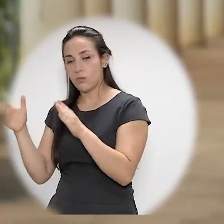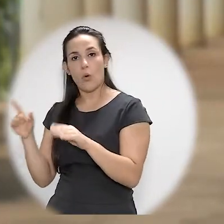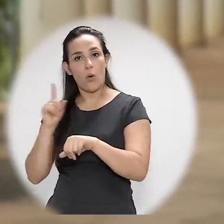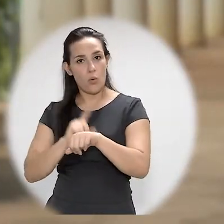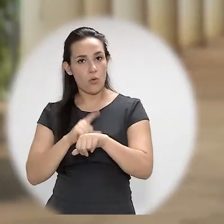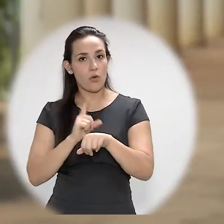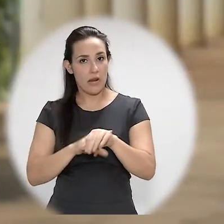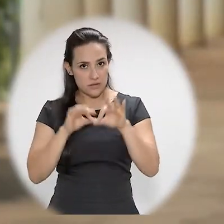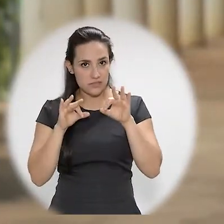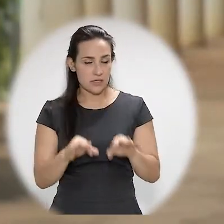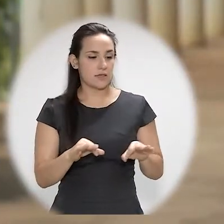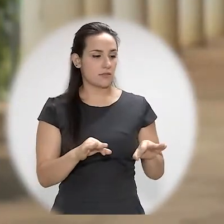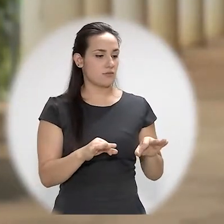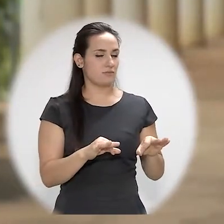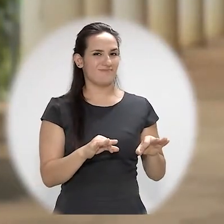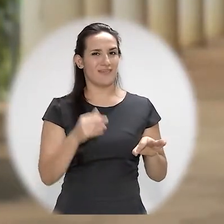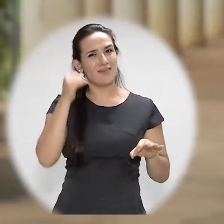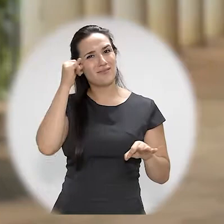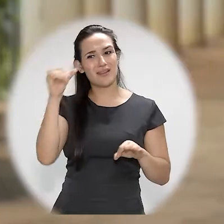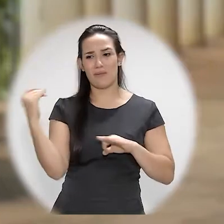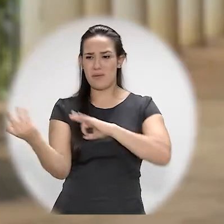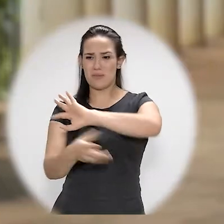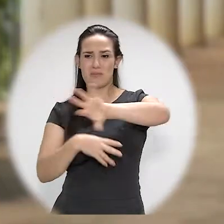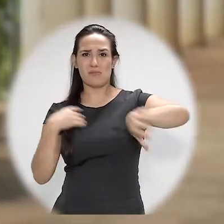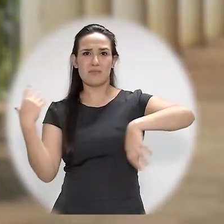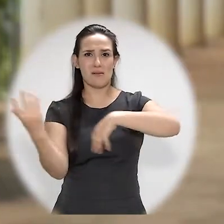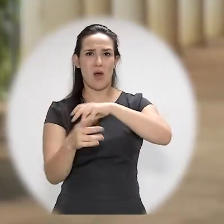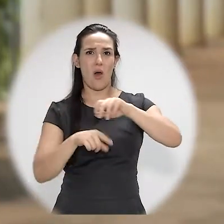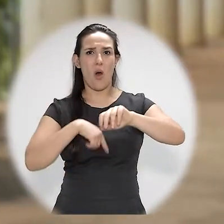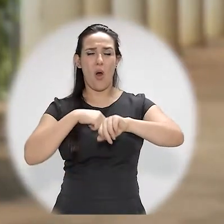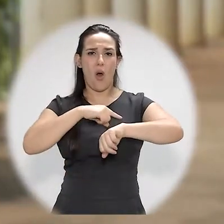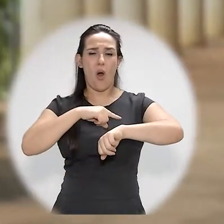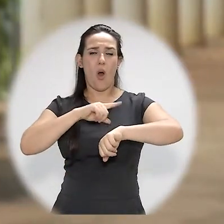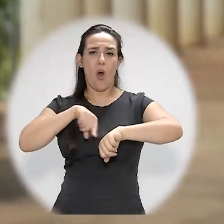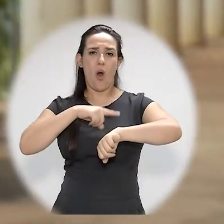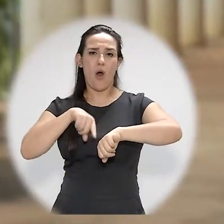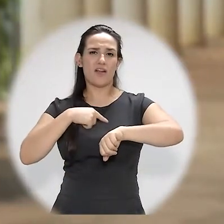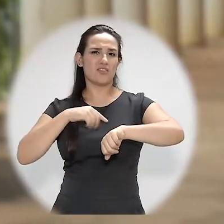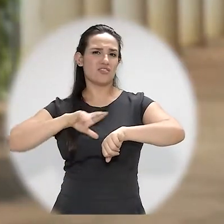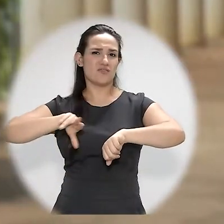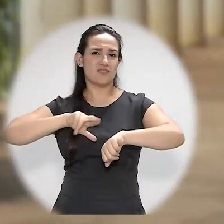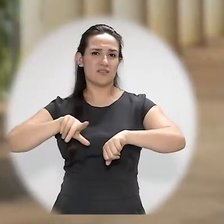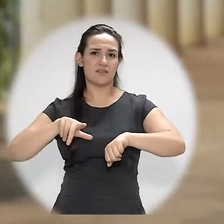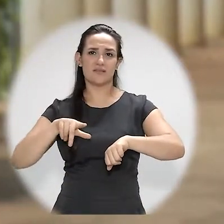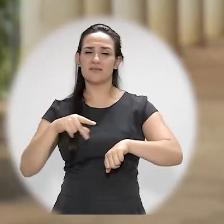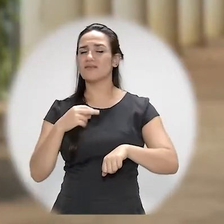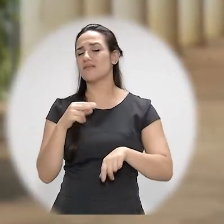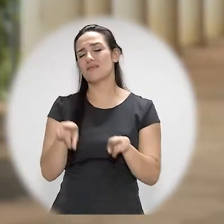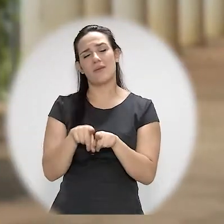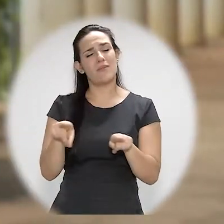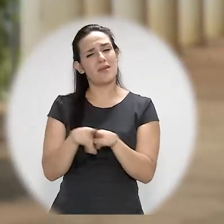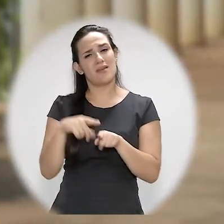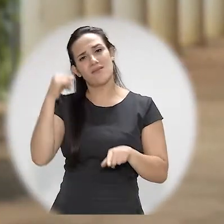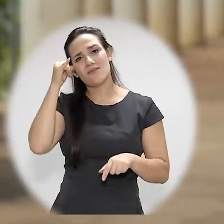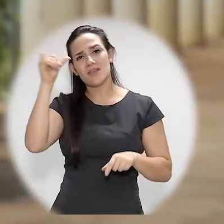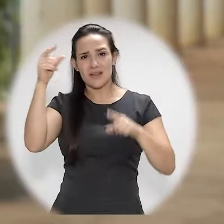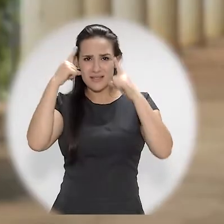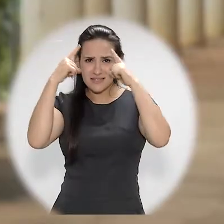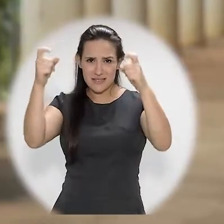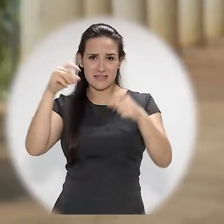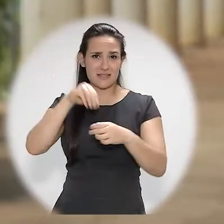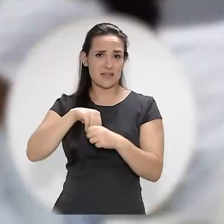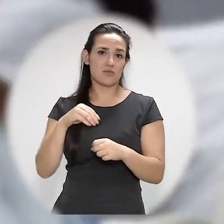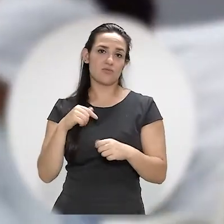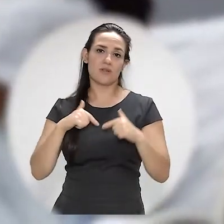de trabalho, com horários mais fixos, evitar dentro do possível condições de sobrecarga de